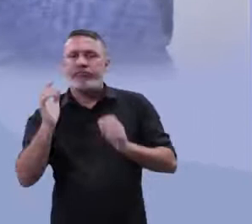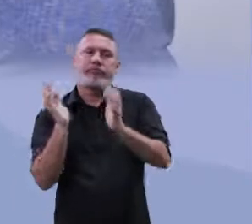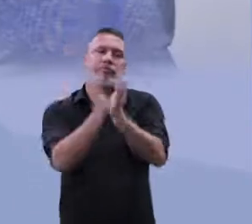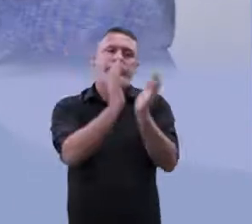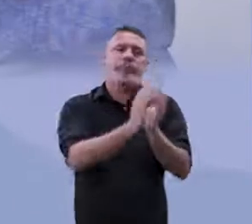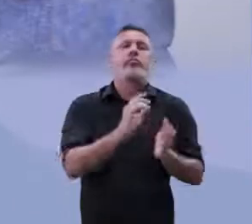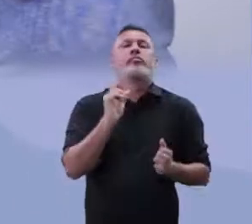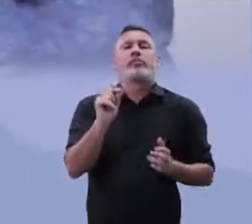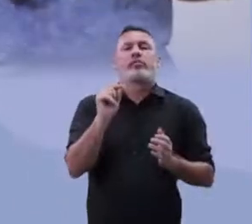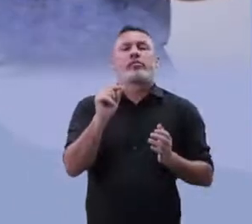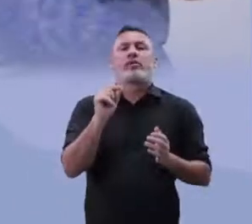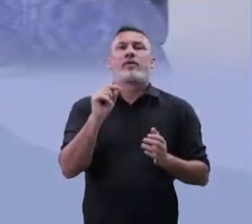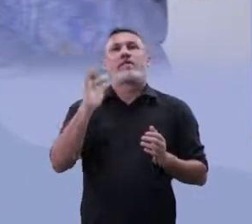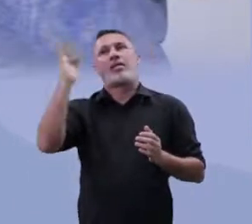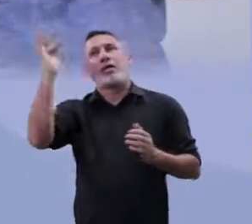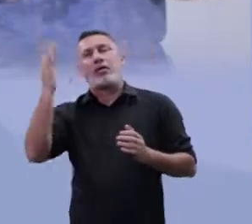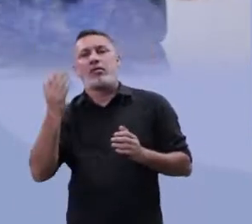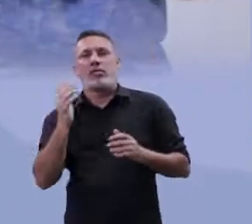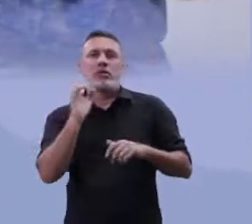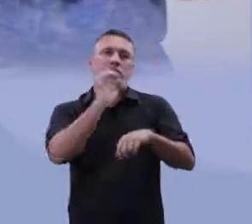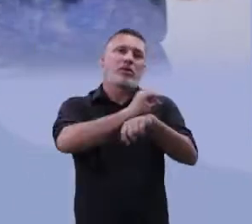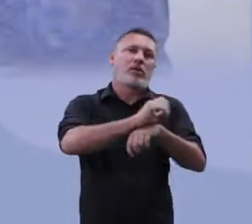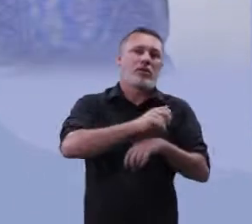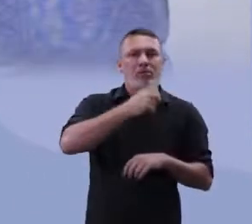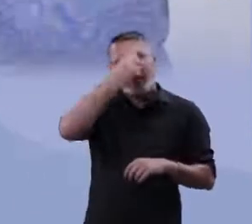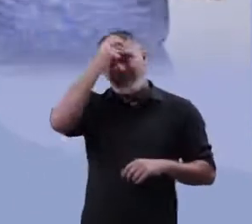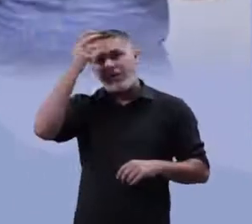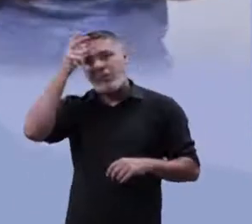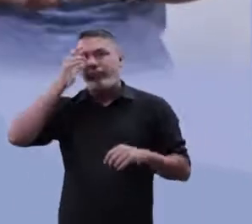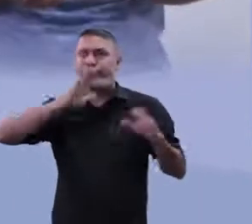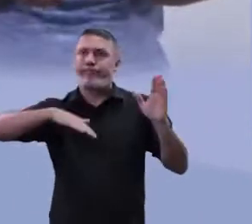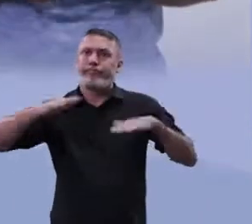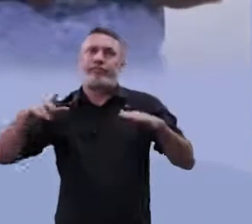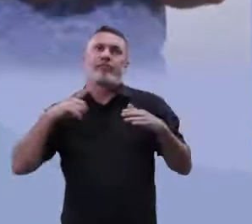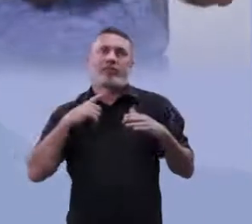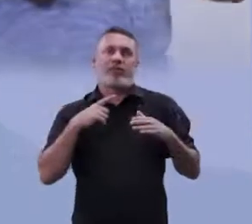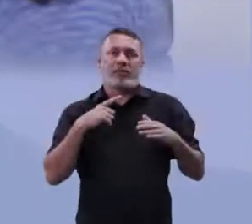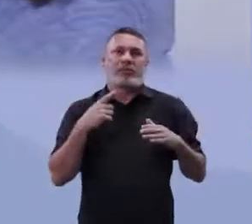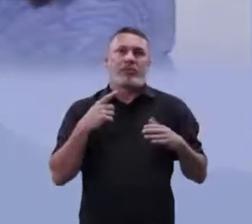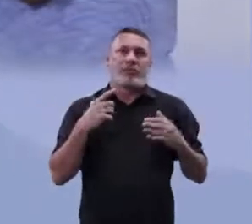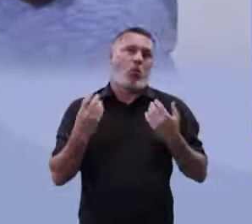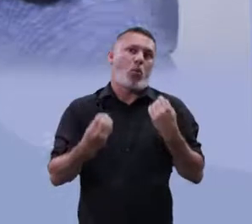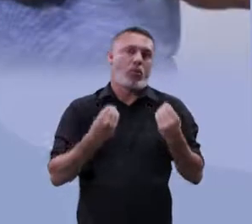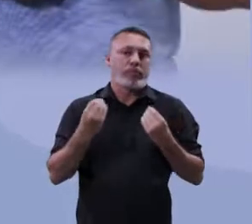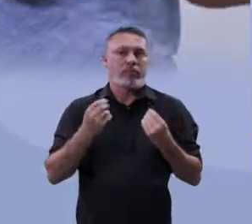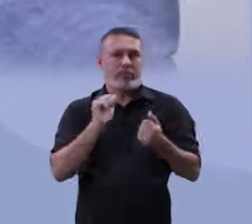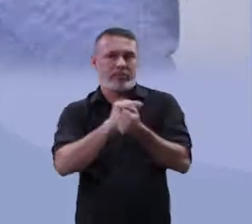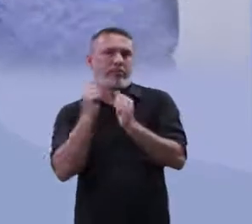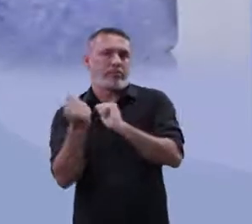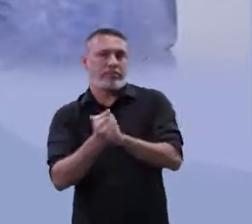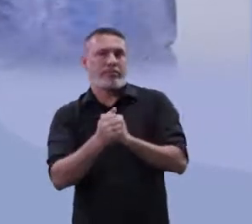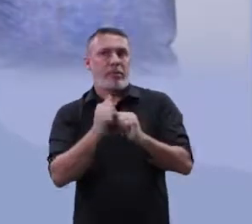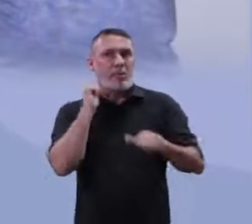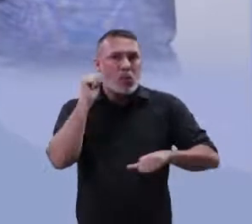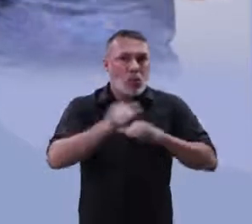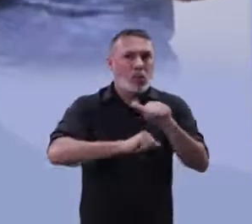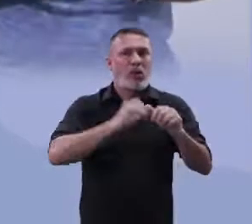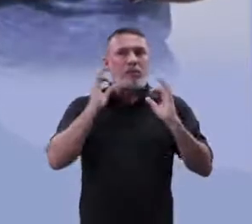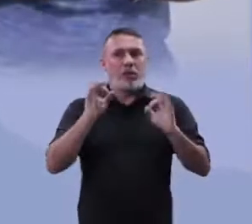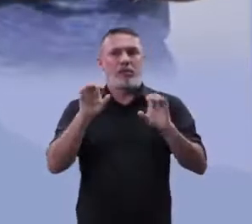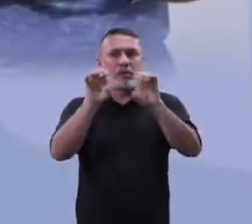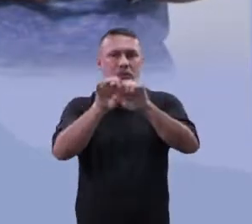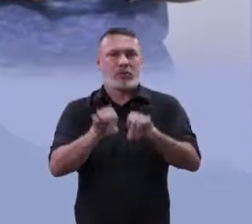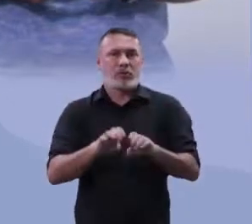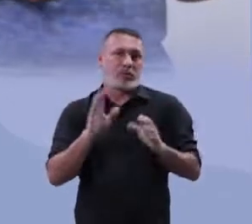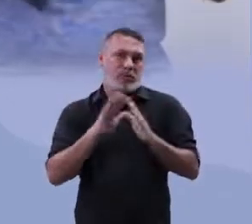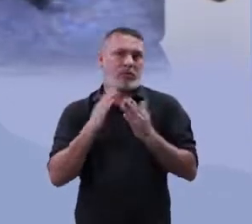aos órgãos federais, estaduais, né, aos órgãos municipais de educação, como, né, o aspecto de mudança ali da estrutura